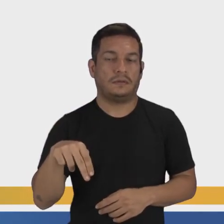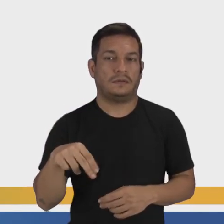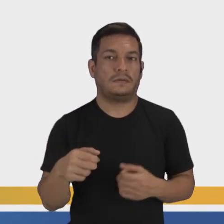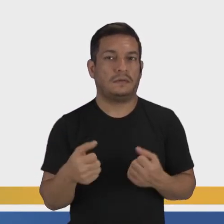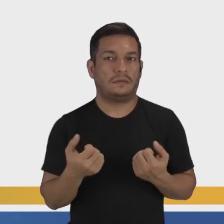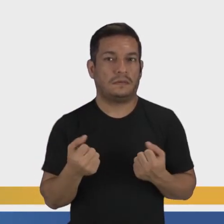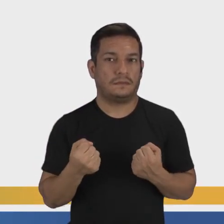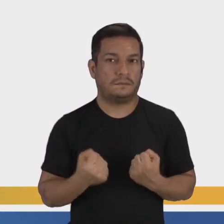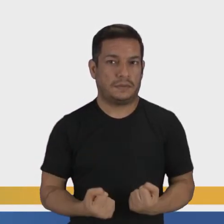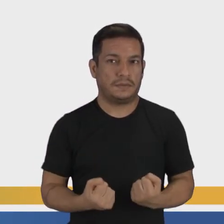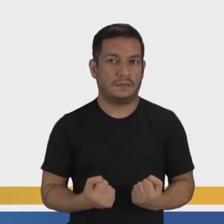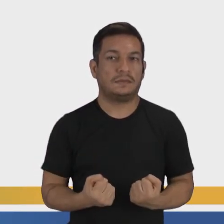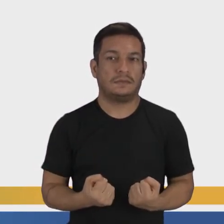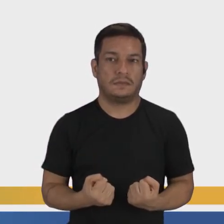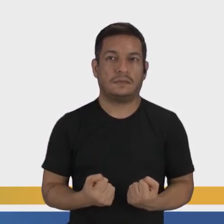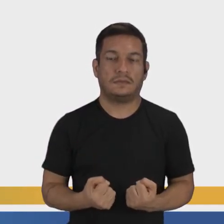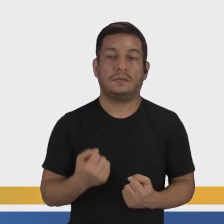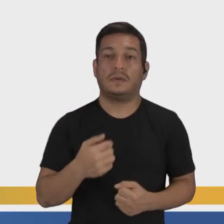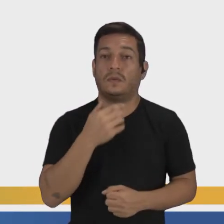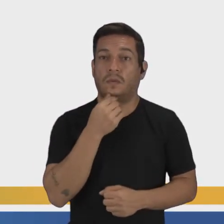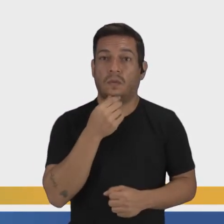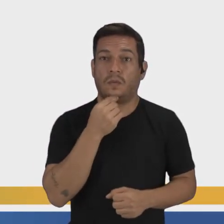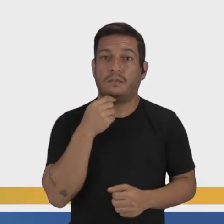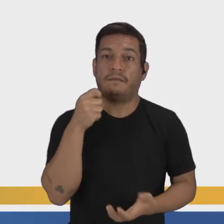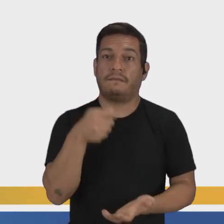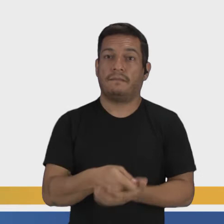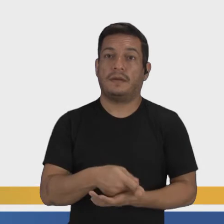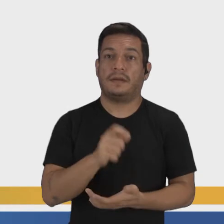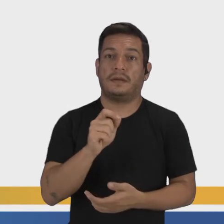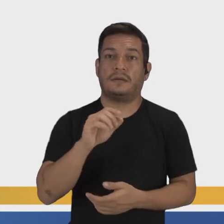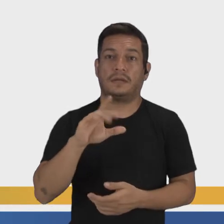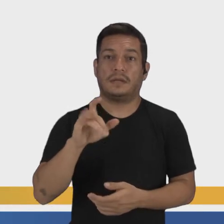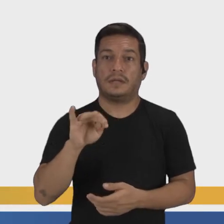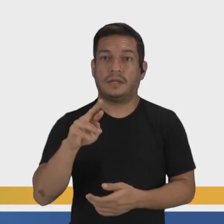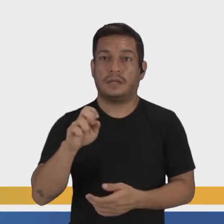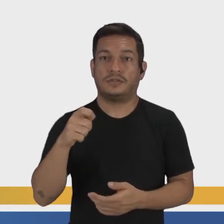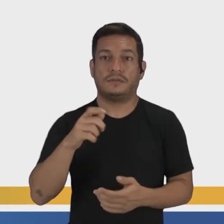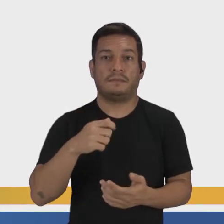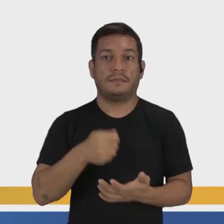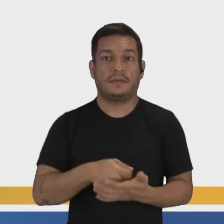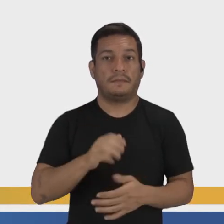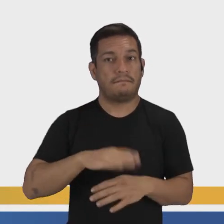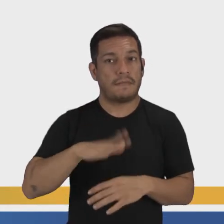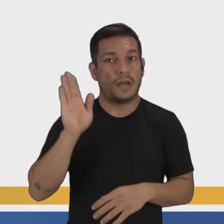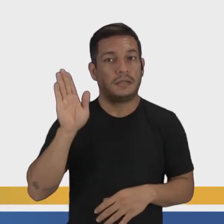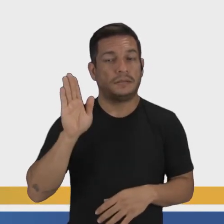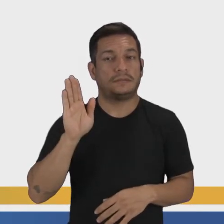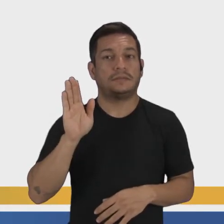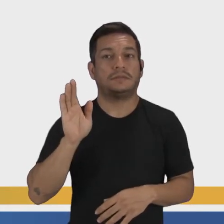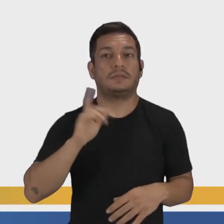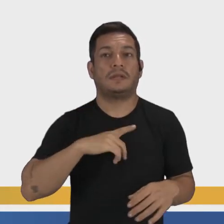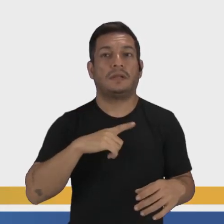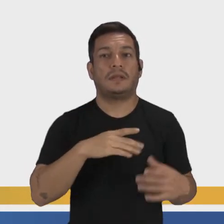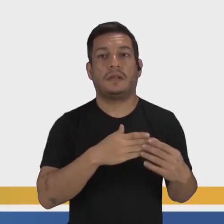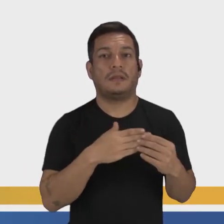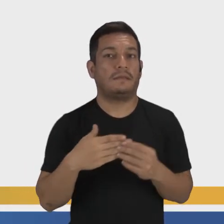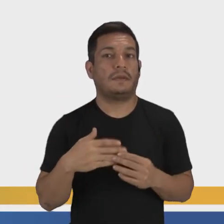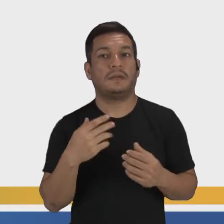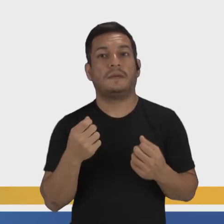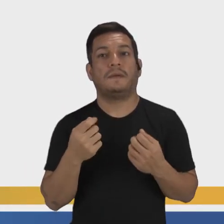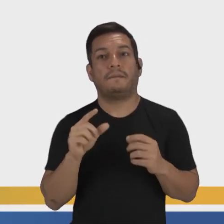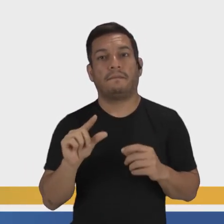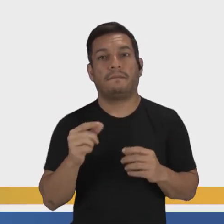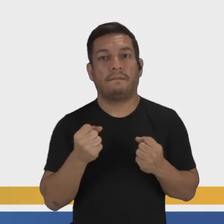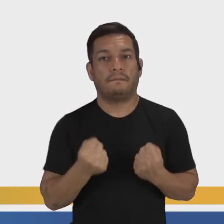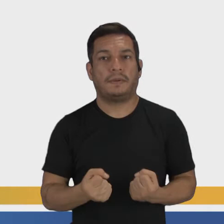força-peso. Então, o cliente irá pagar a mais e levando assim menos massa de